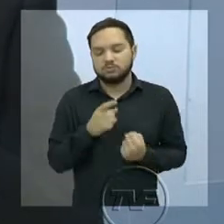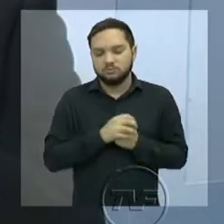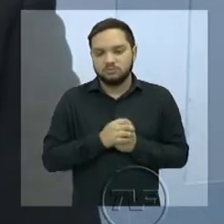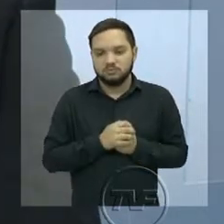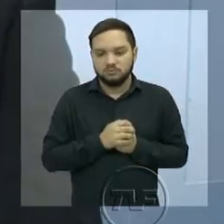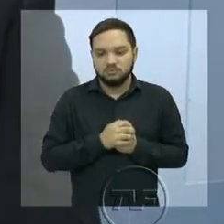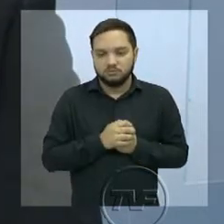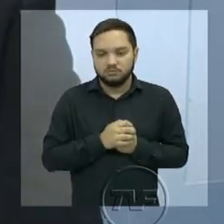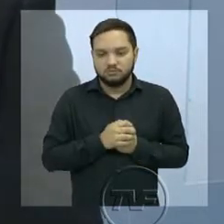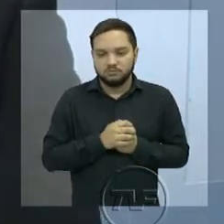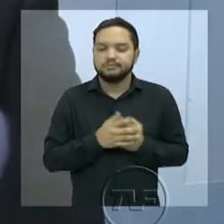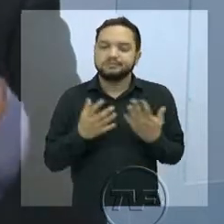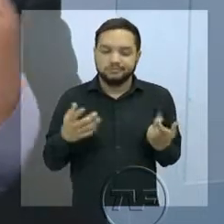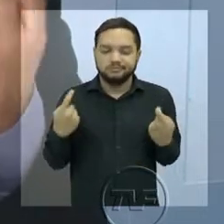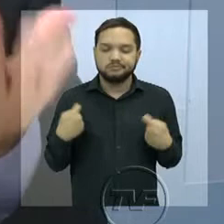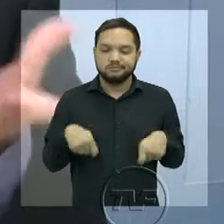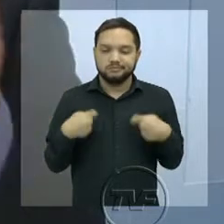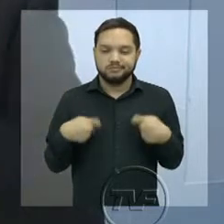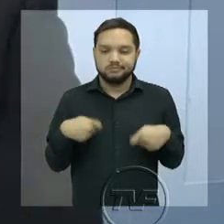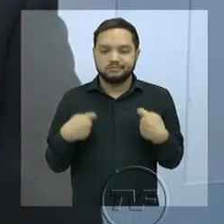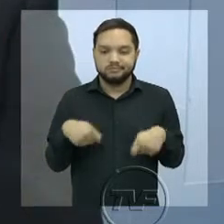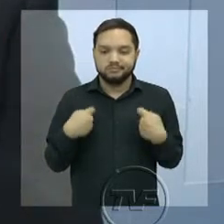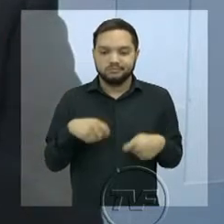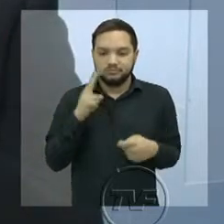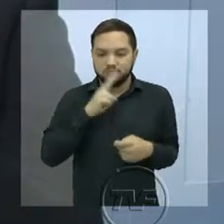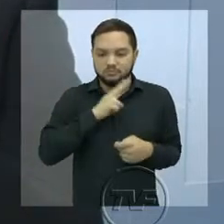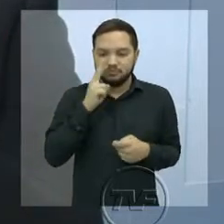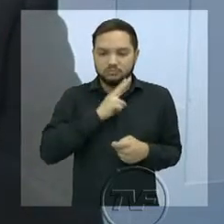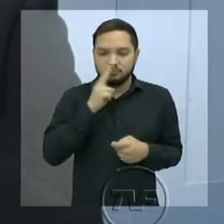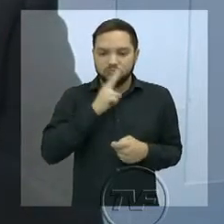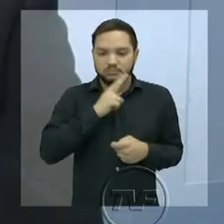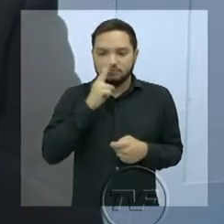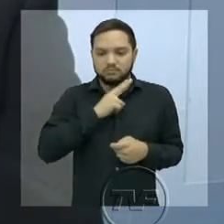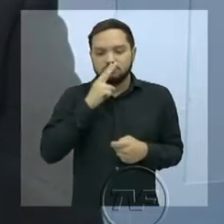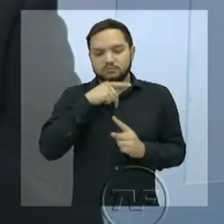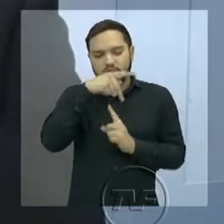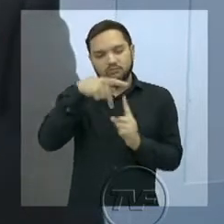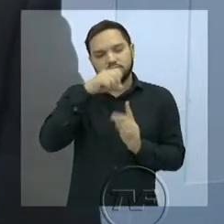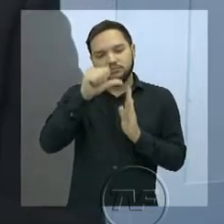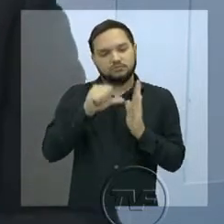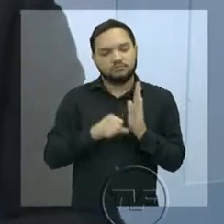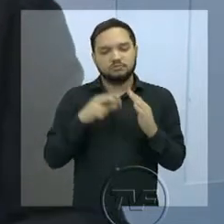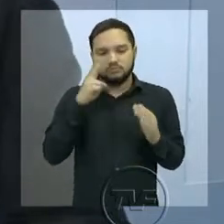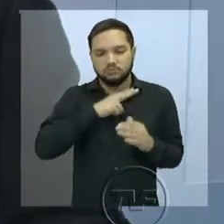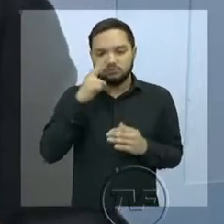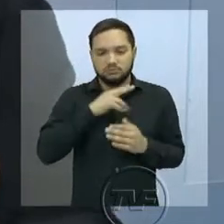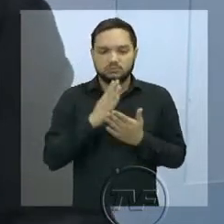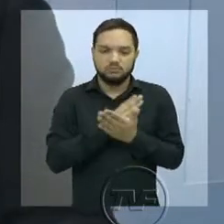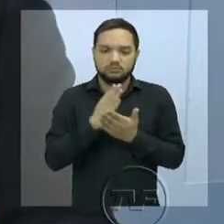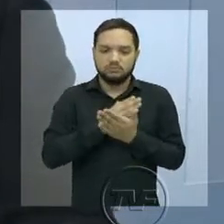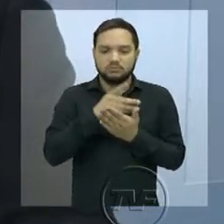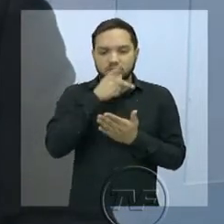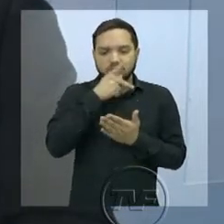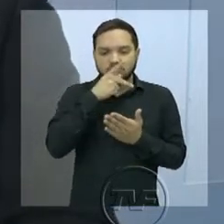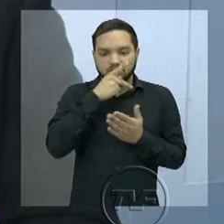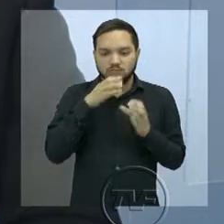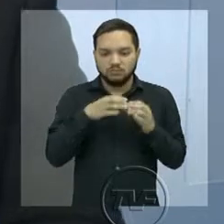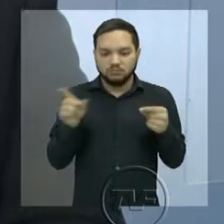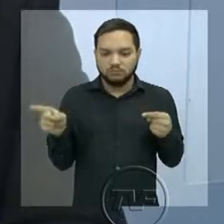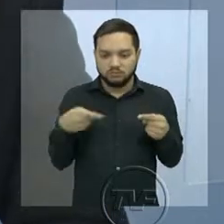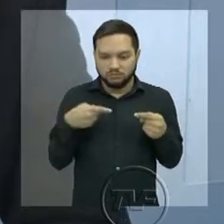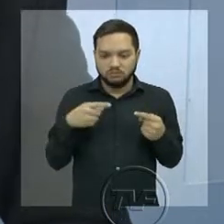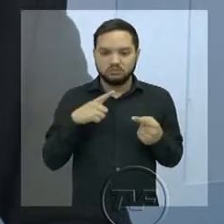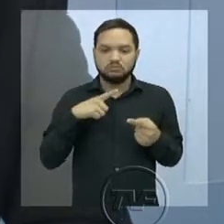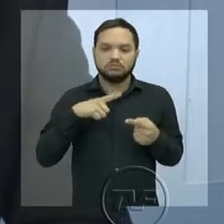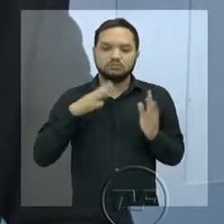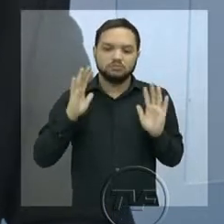acredita que é necessário que faça o mais rápido possível essa reforma da Previdência. E alguns partidos, até de oposição, já